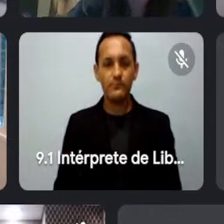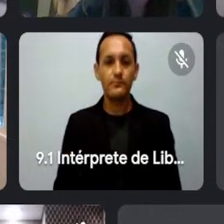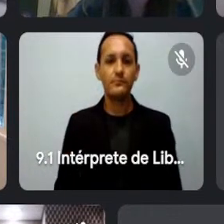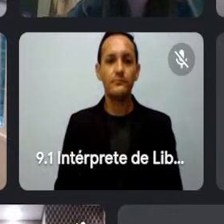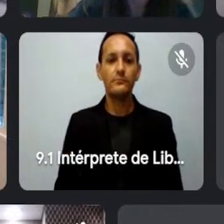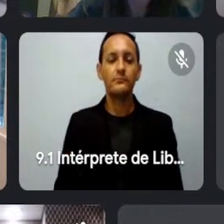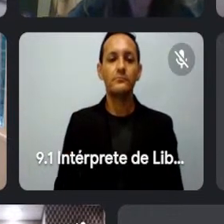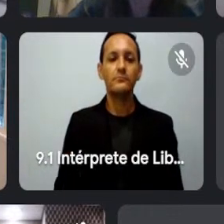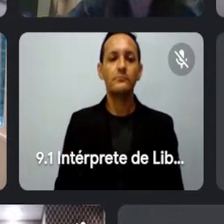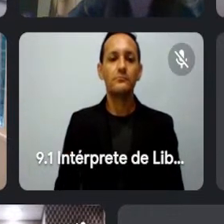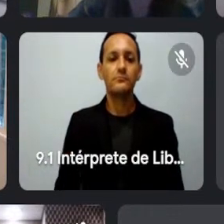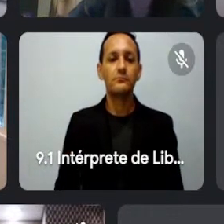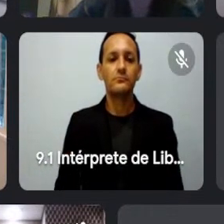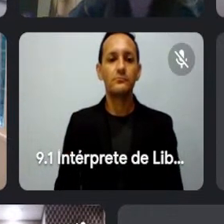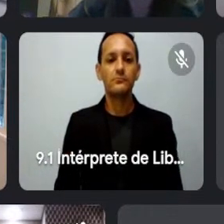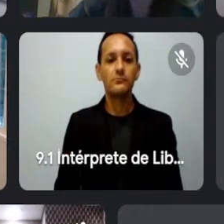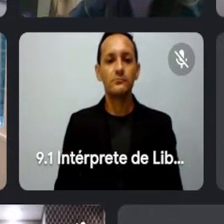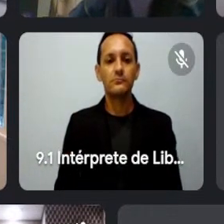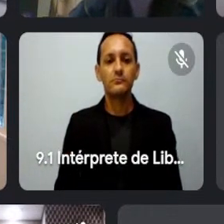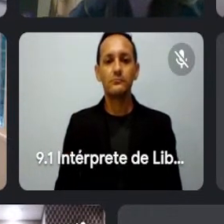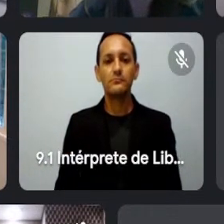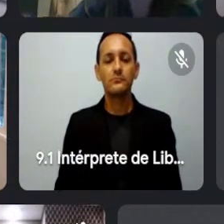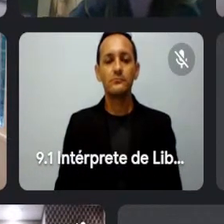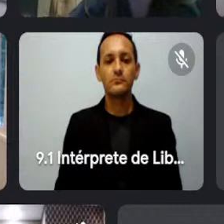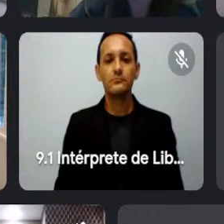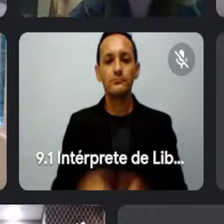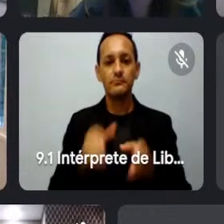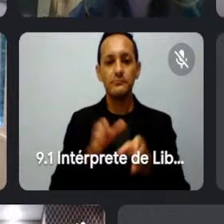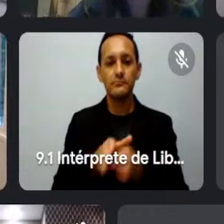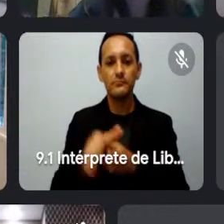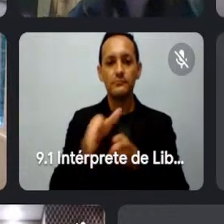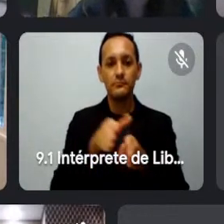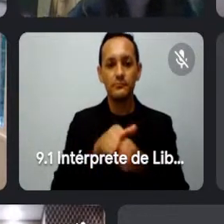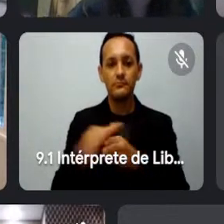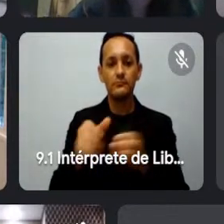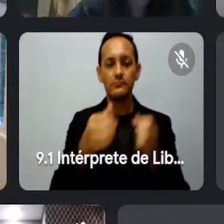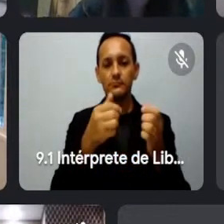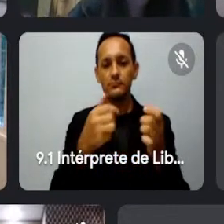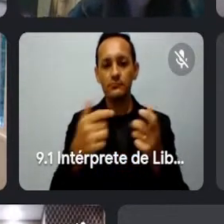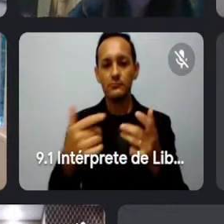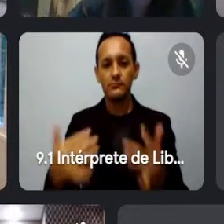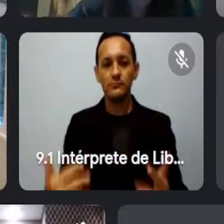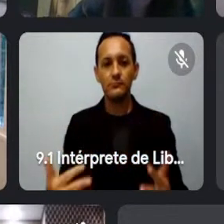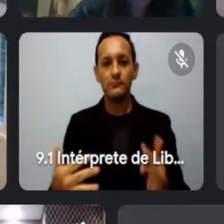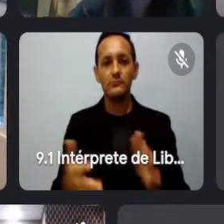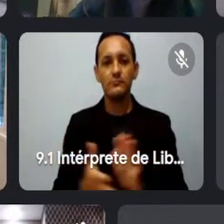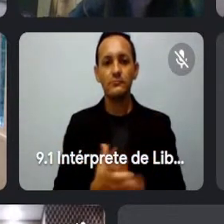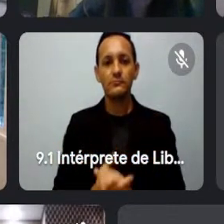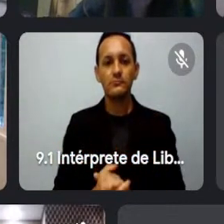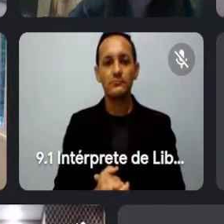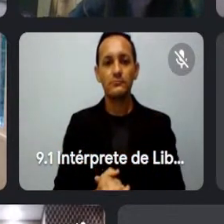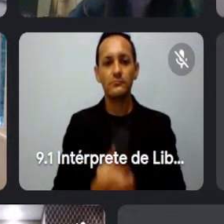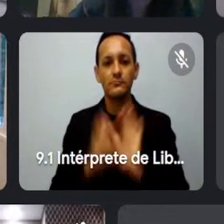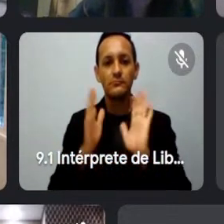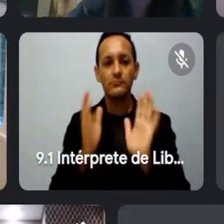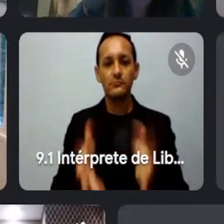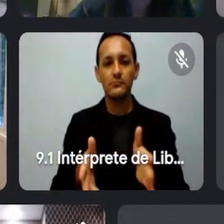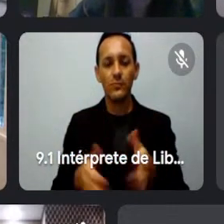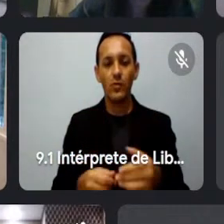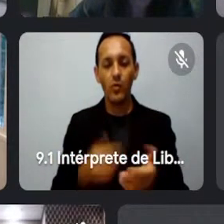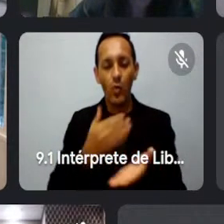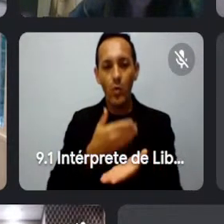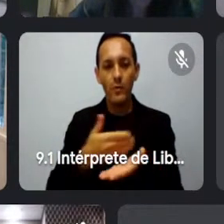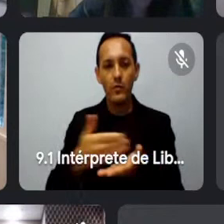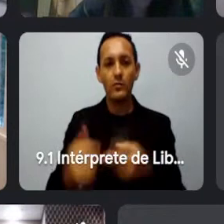e durante a instrução eu que ele fiquei a inicial que foi aí foi instruída com